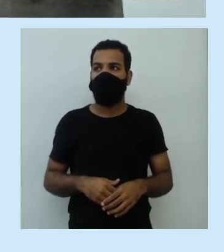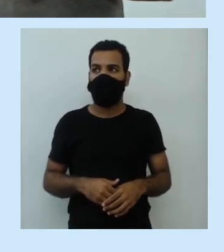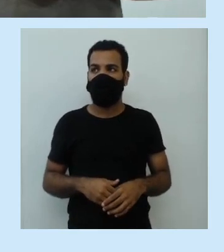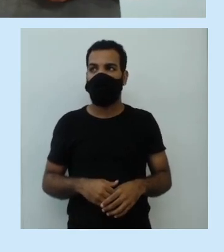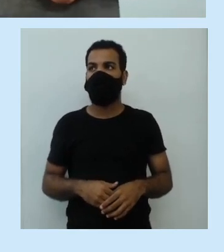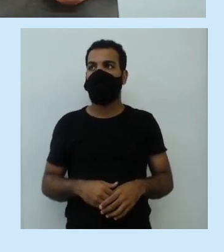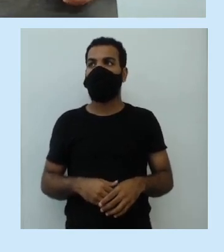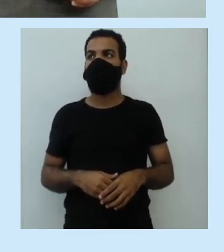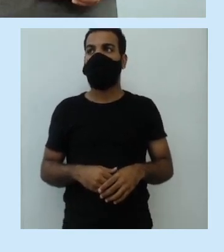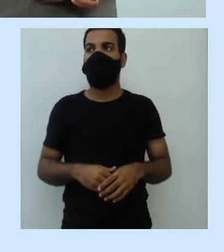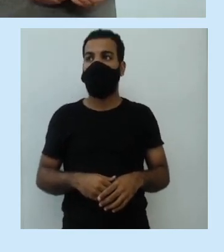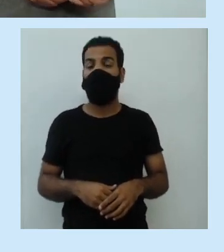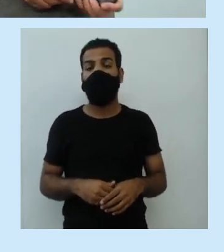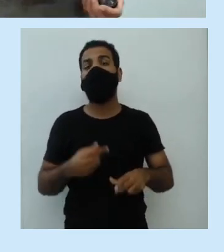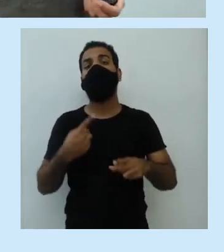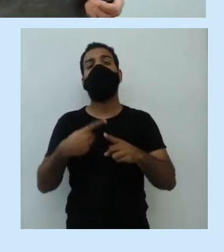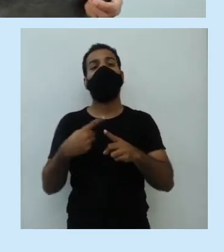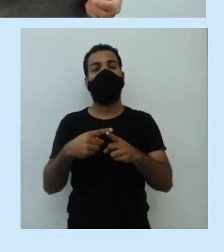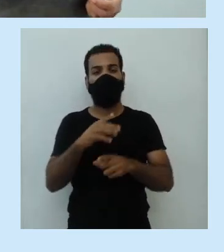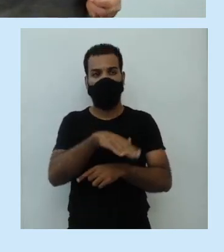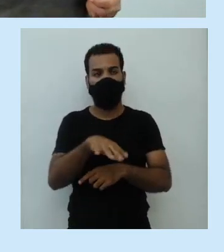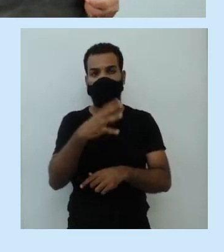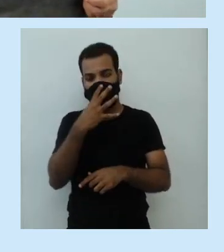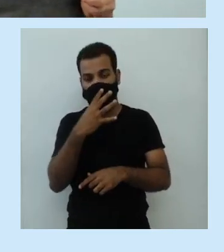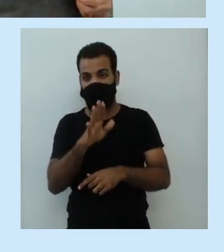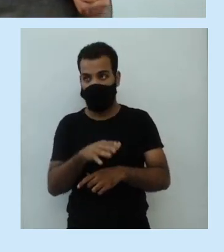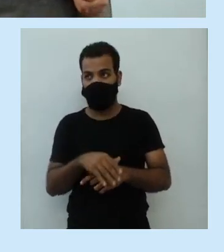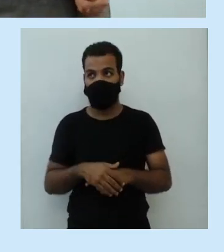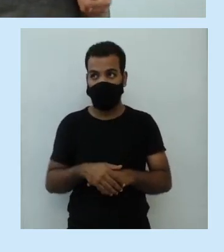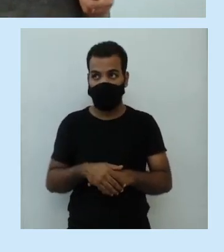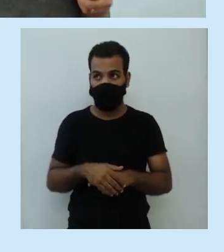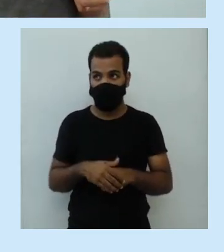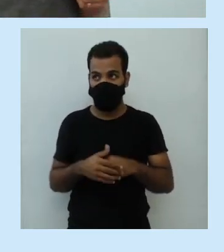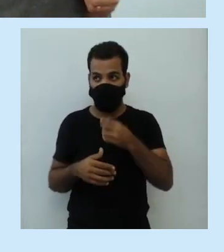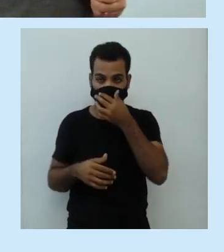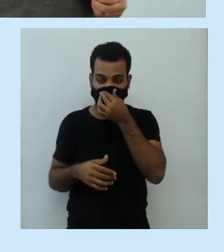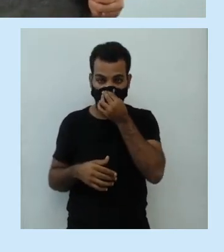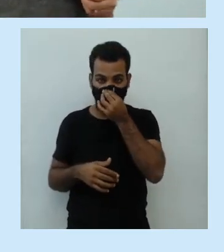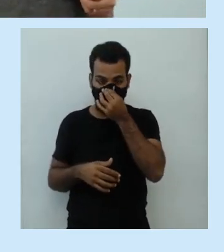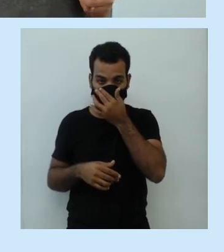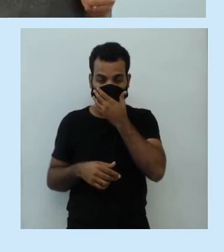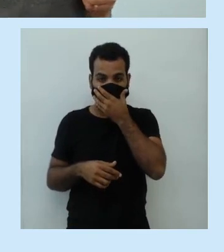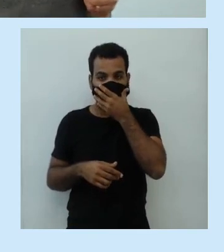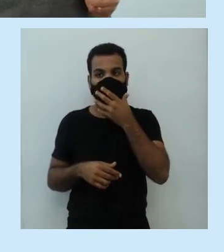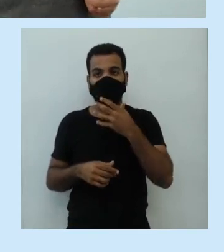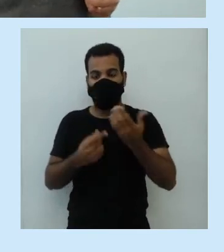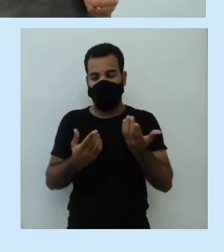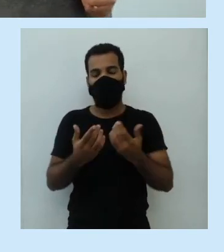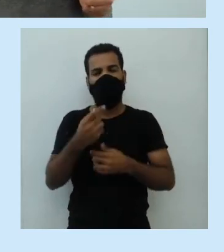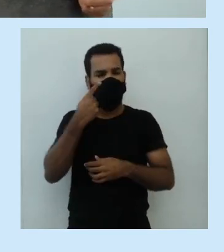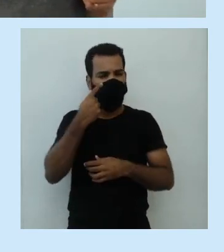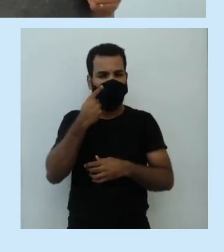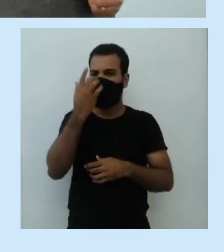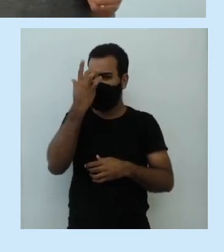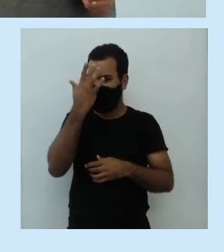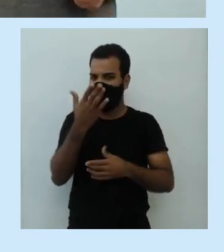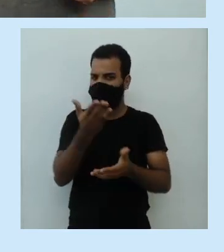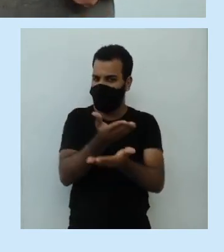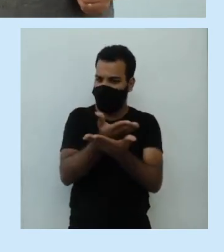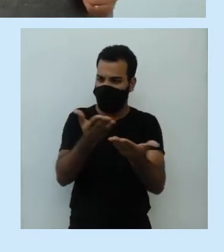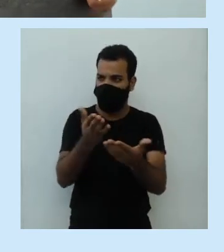que isso chama a atenção das crianças? Escuta aqui, jovens, vocês que estão na adolescência. É muito fácil para